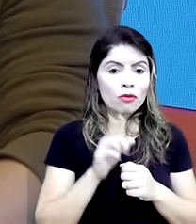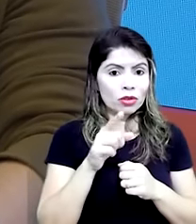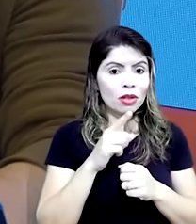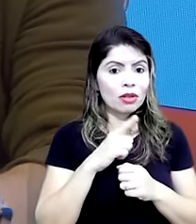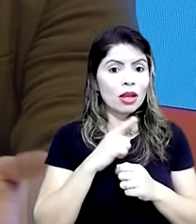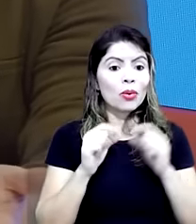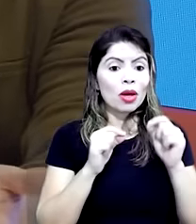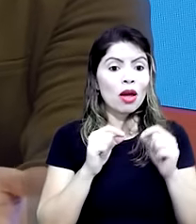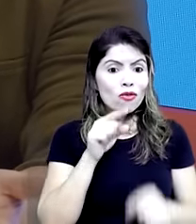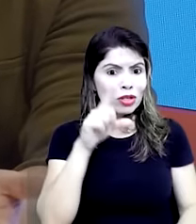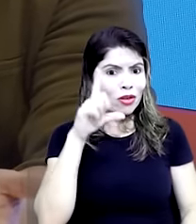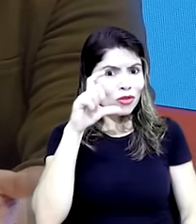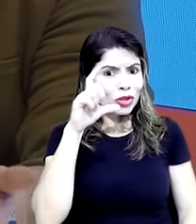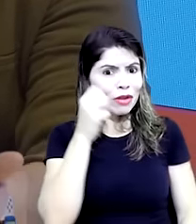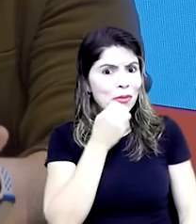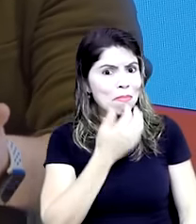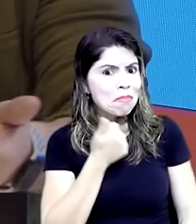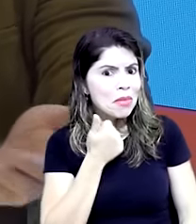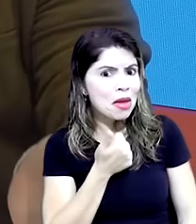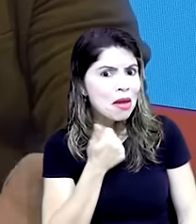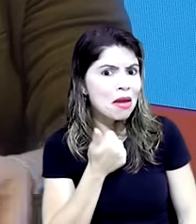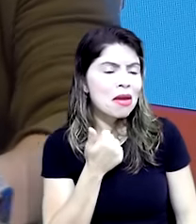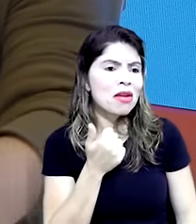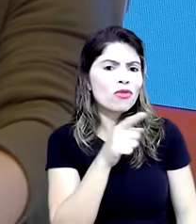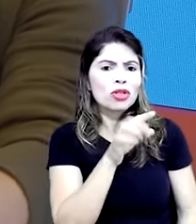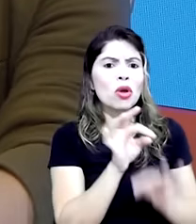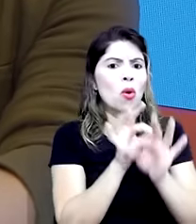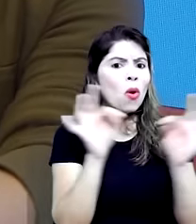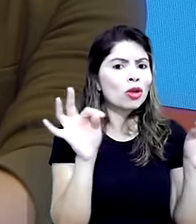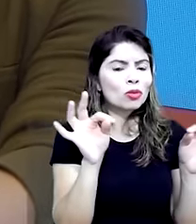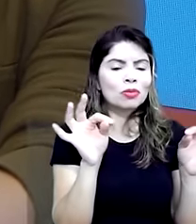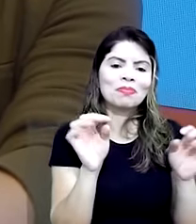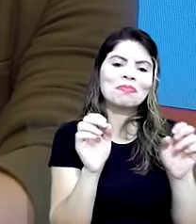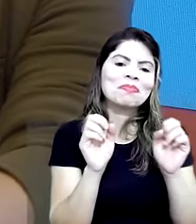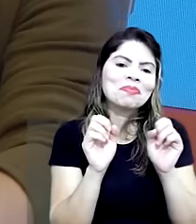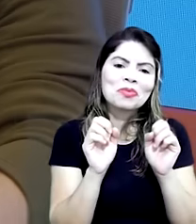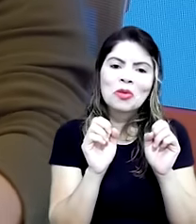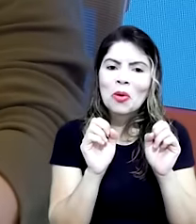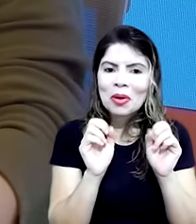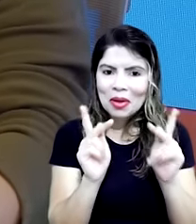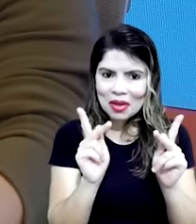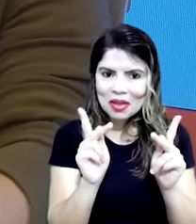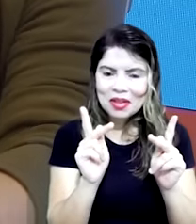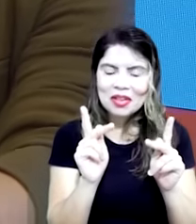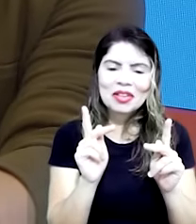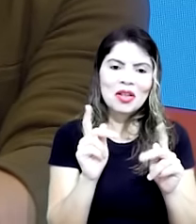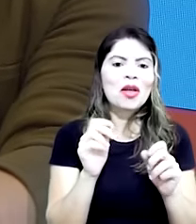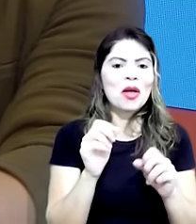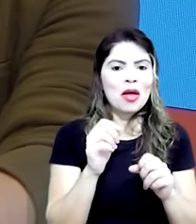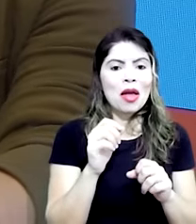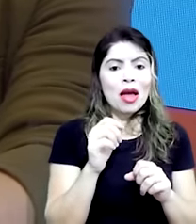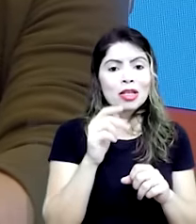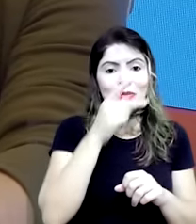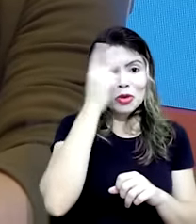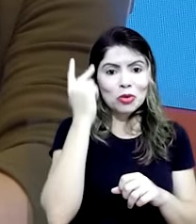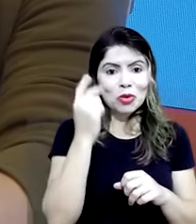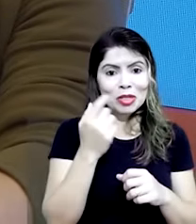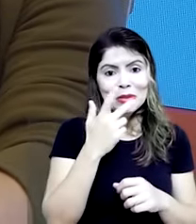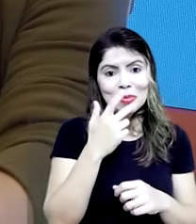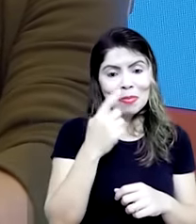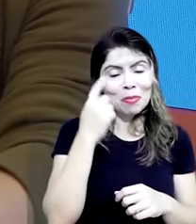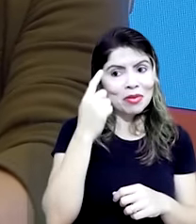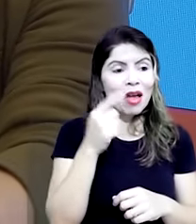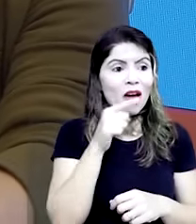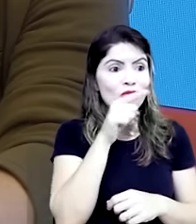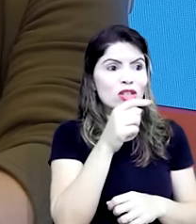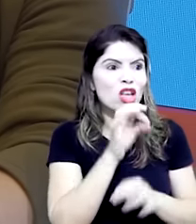título de você fotografa bem Nossa você é ótimo para tirar foto tudo bem Que grandes poderes trazem grandes responsabilidades né